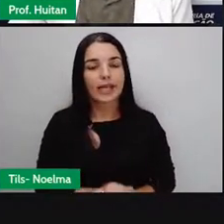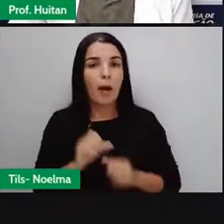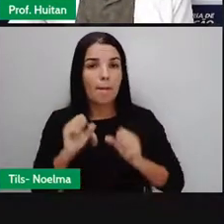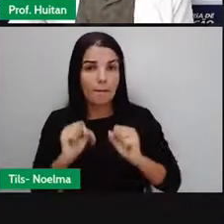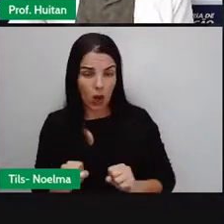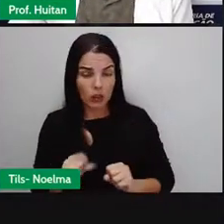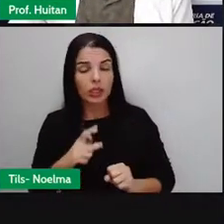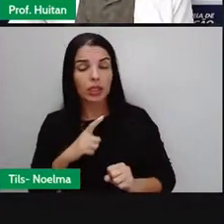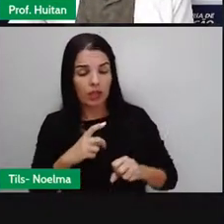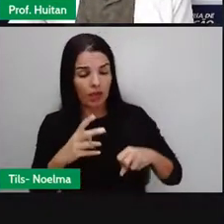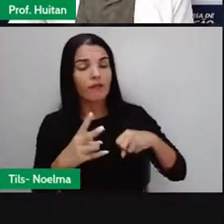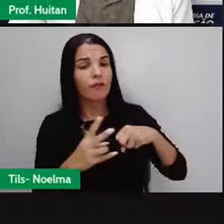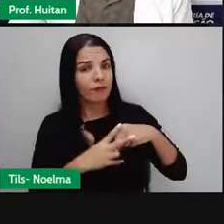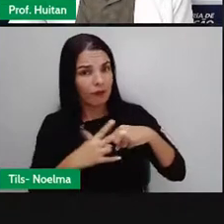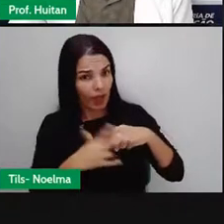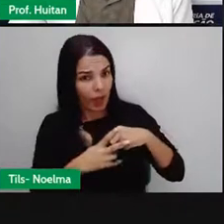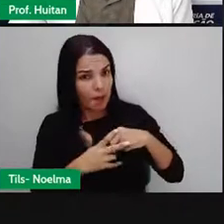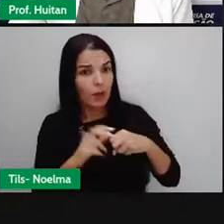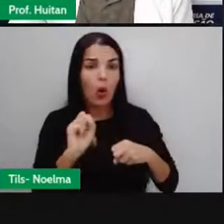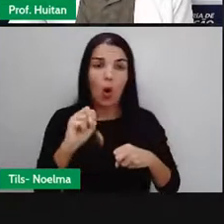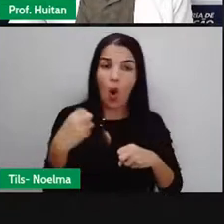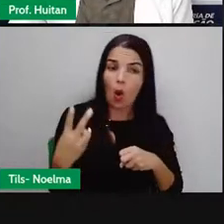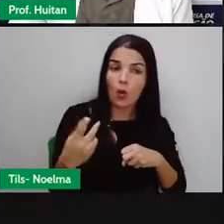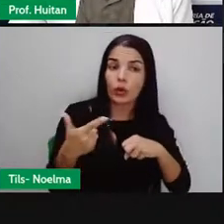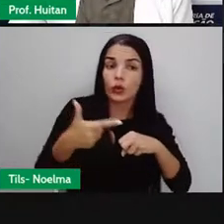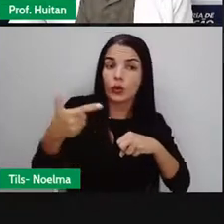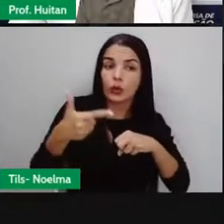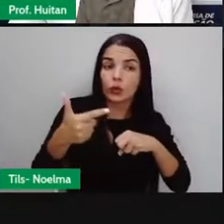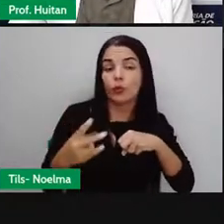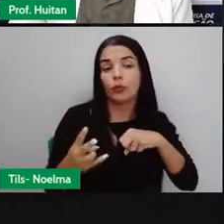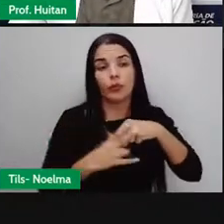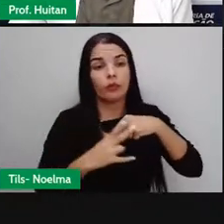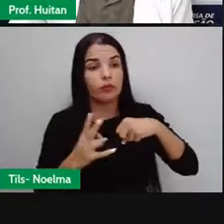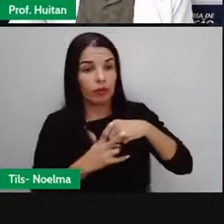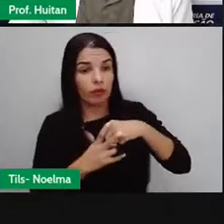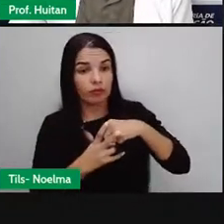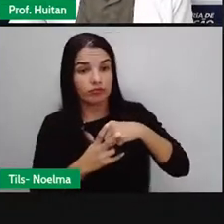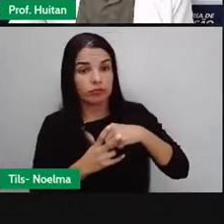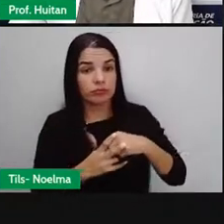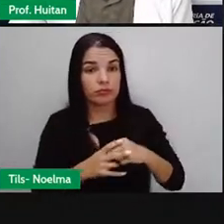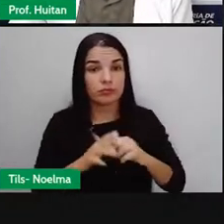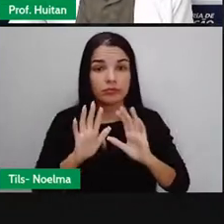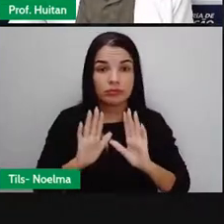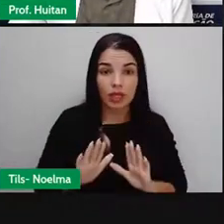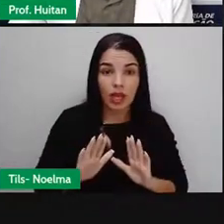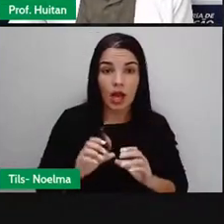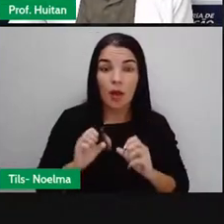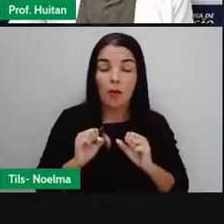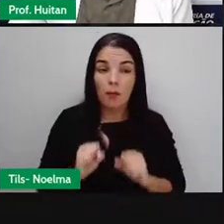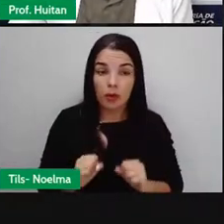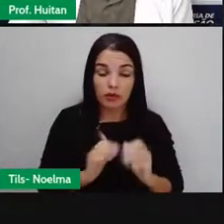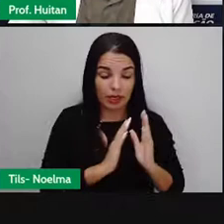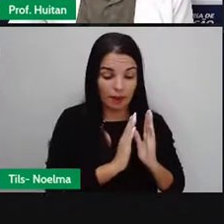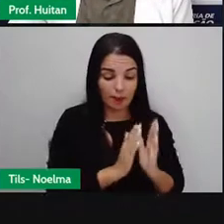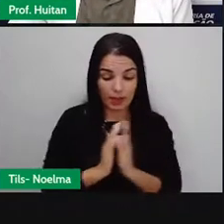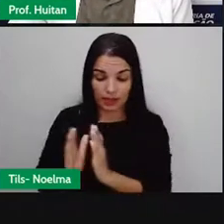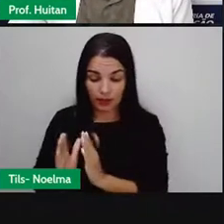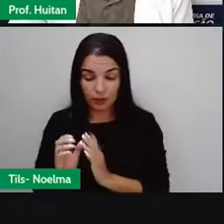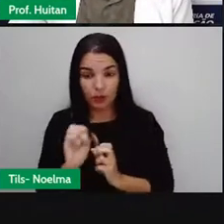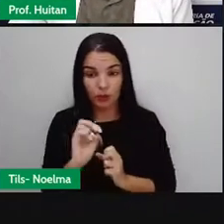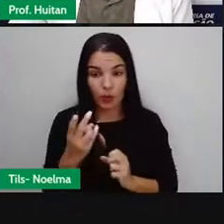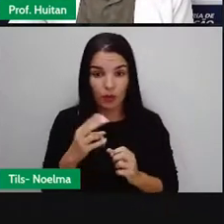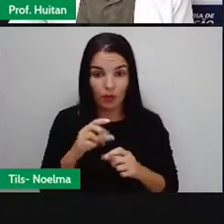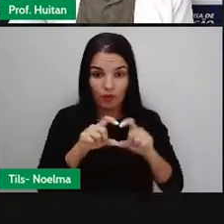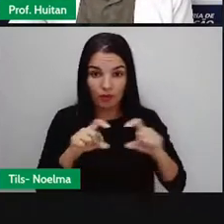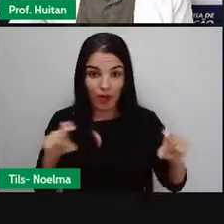Pode não ter verbo ou locução verbal. Então, uma frase ou um período, ele pode ter verbo ou